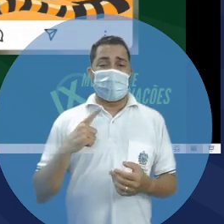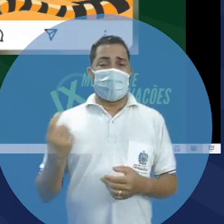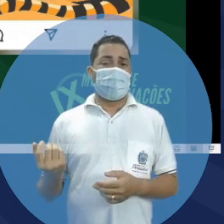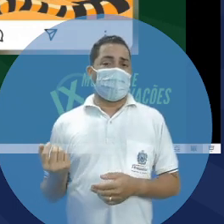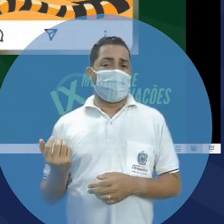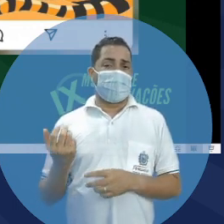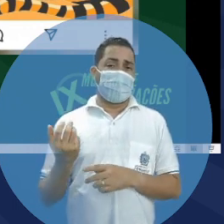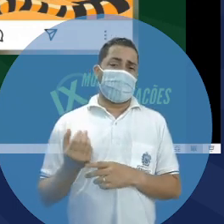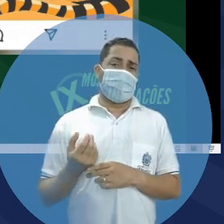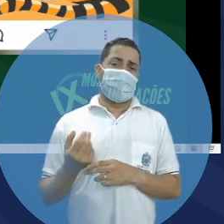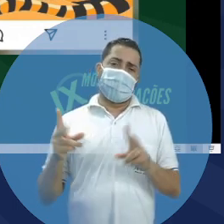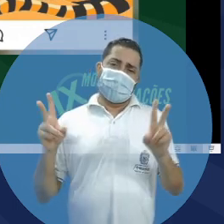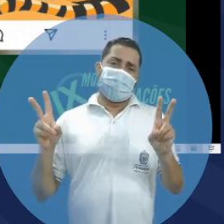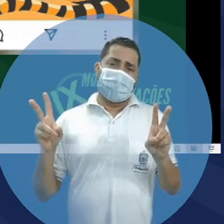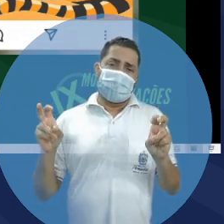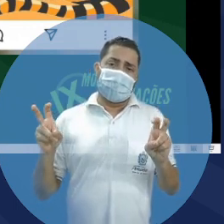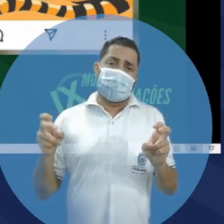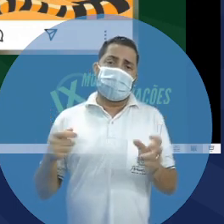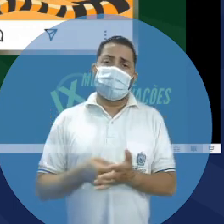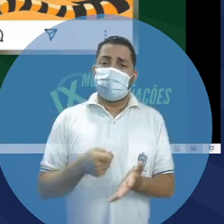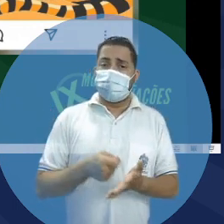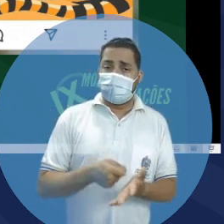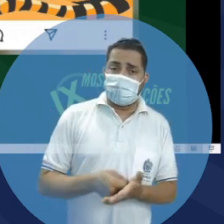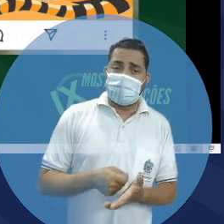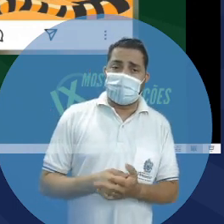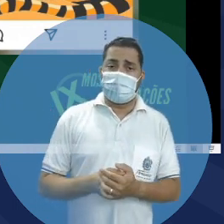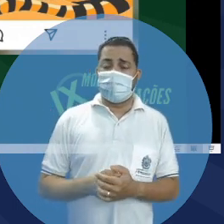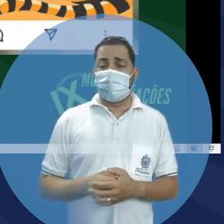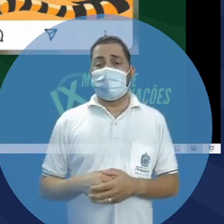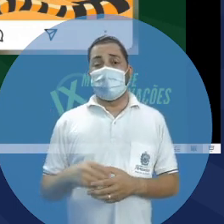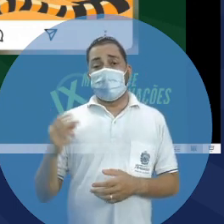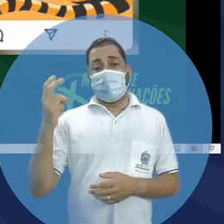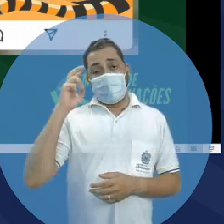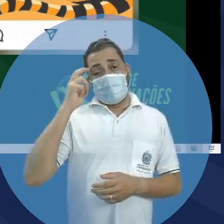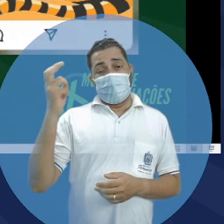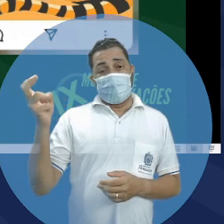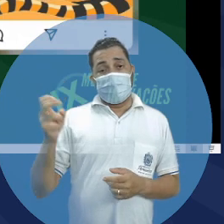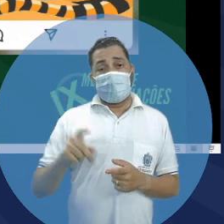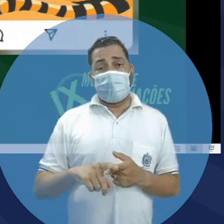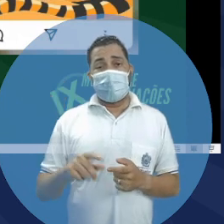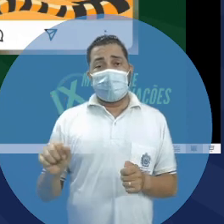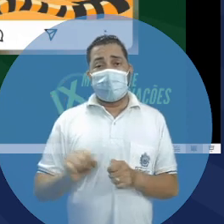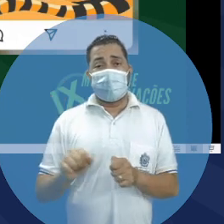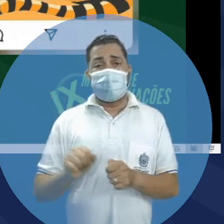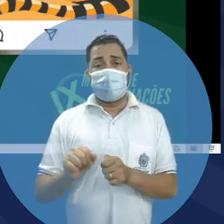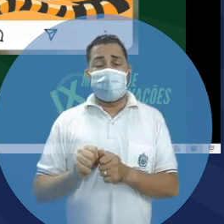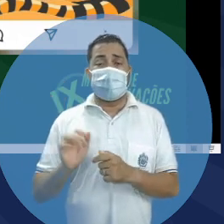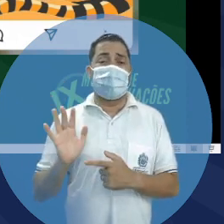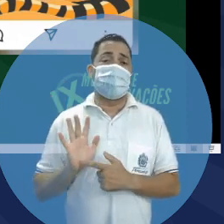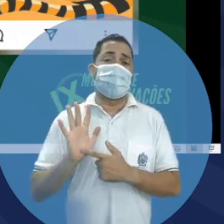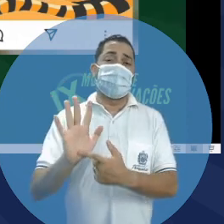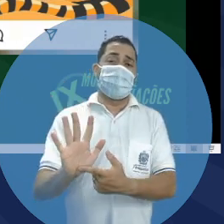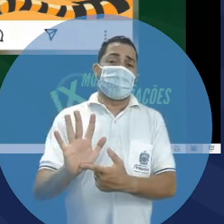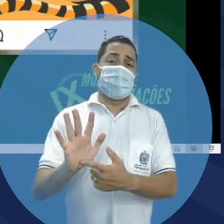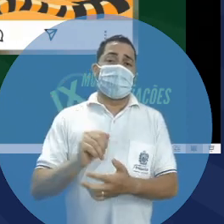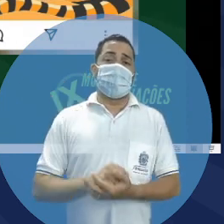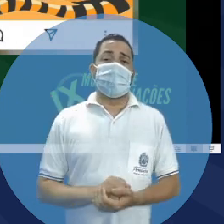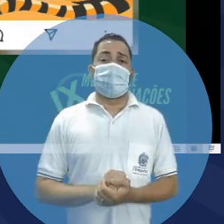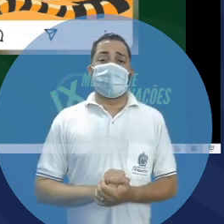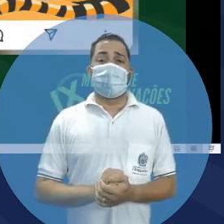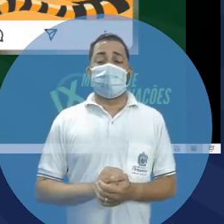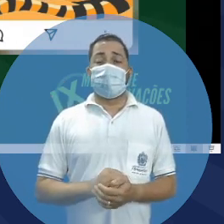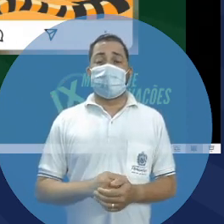com obrigatoriedade formativa. E aí nós decidimos fazer uma postagem em consenso com os estudantes